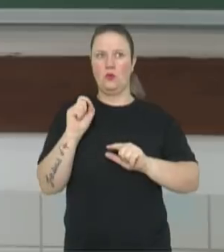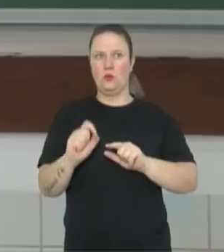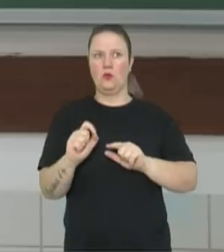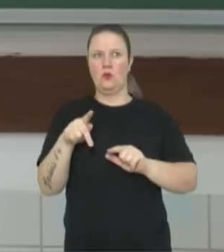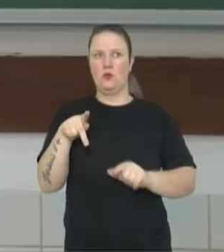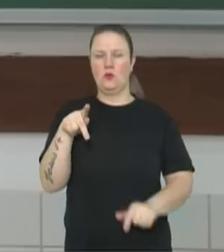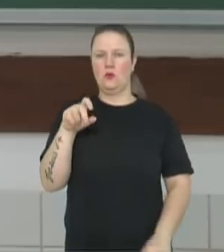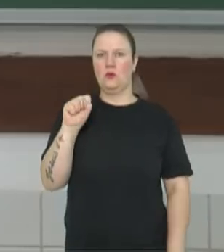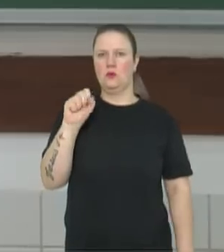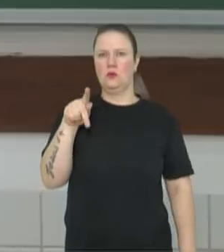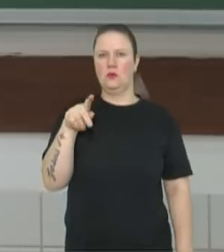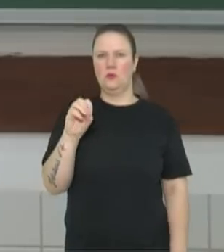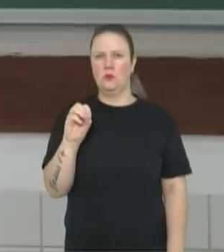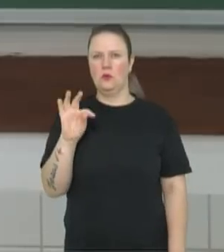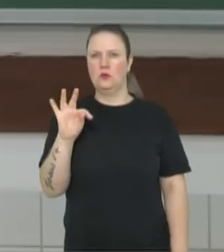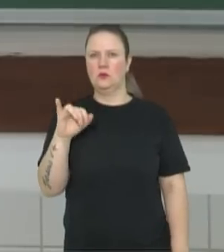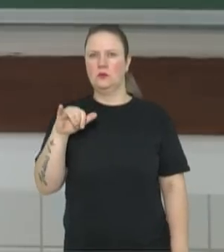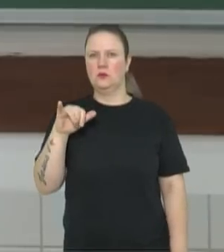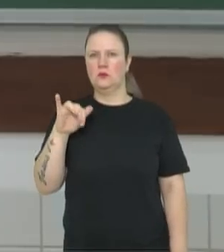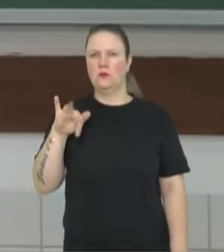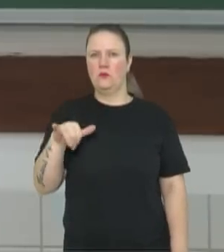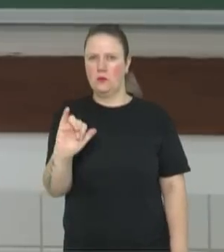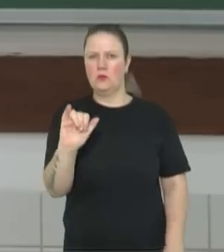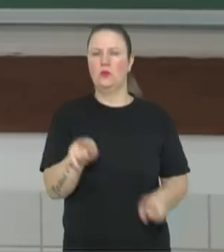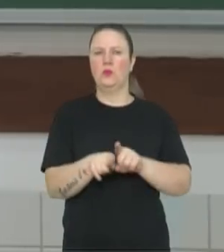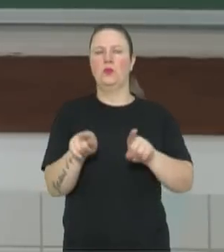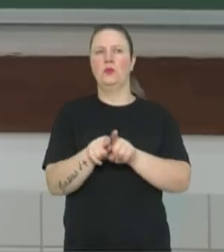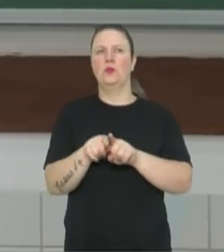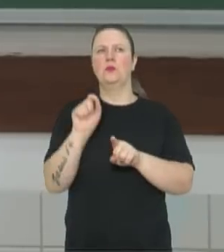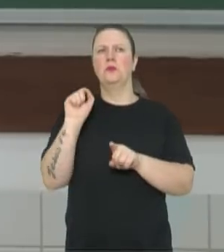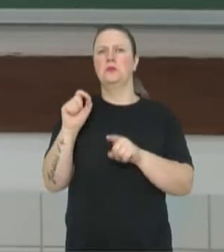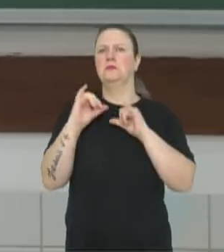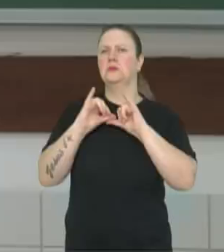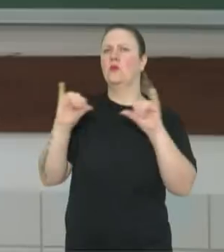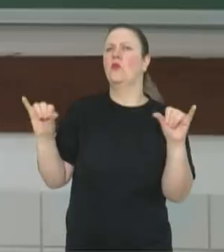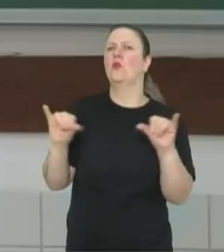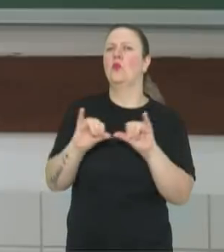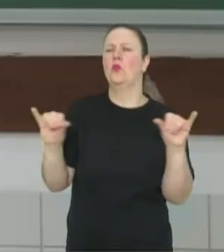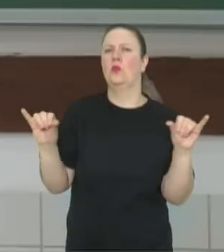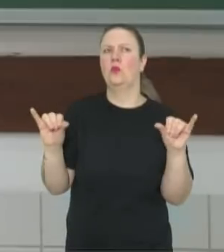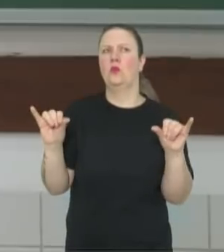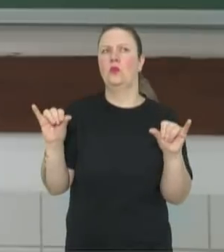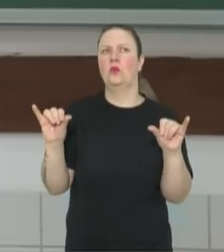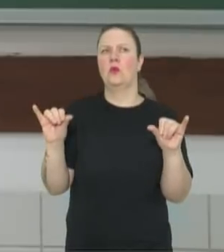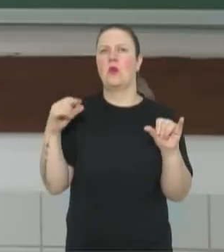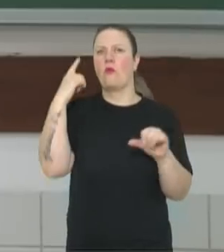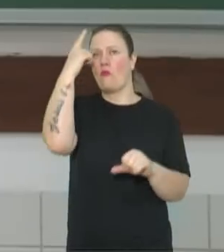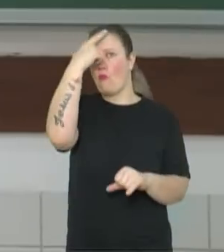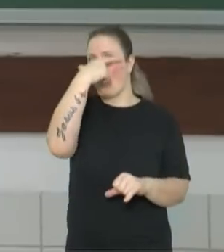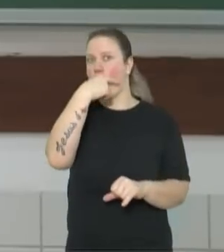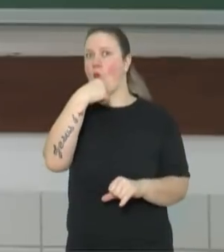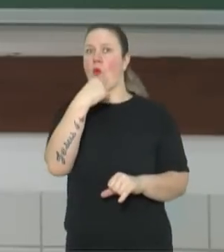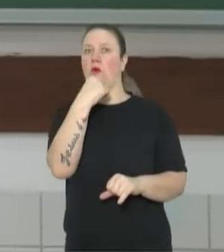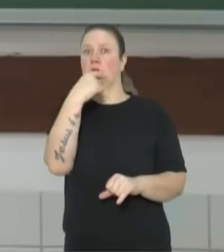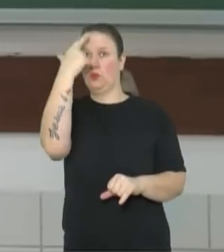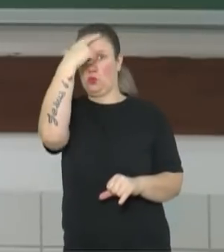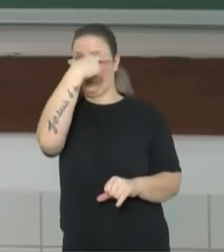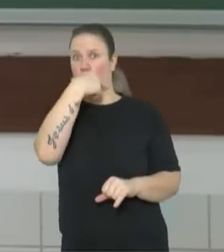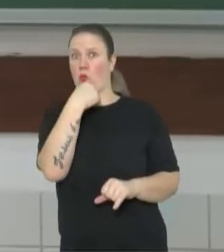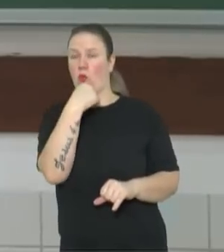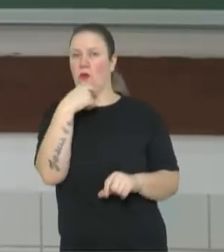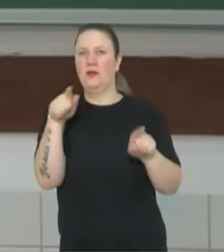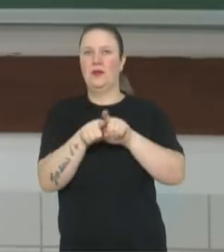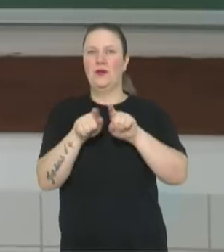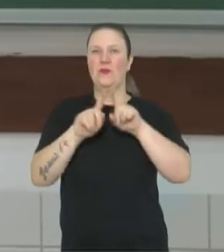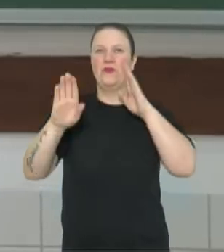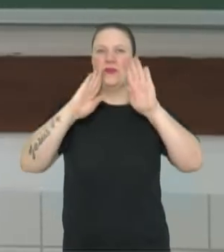coisas diferentes. E o face, o que ele está falando com esse face? Face não é rosto, não é o Facebook lá, o livro do rosto?